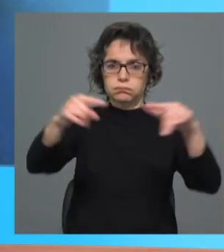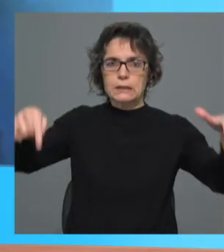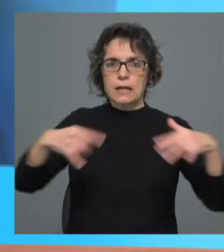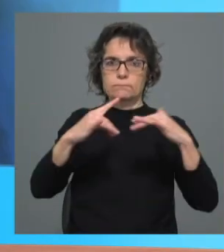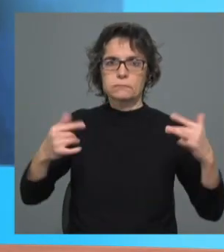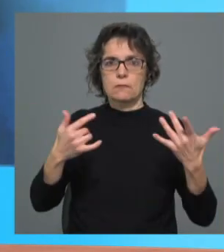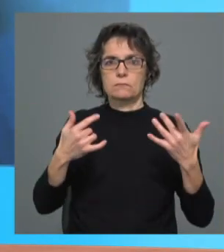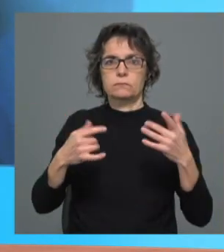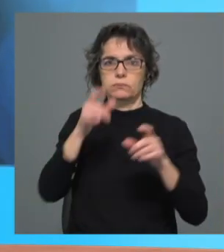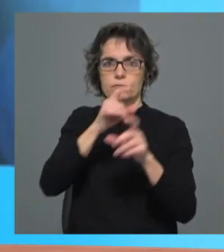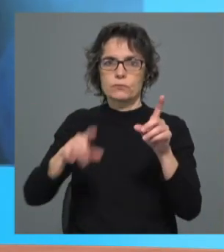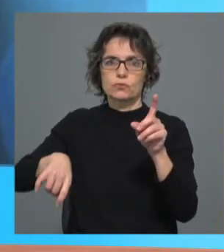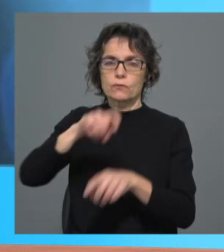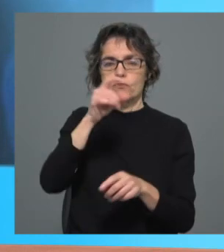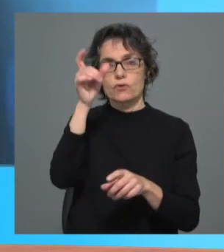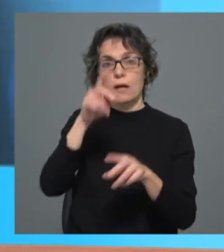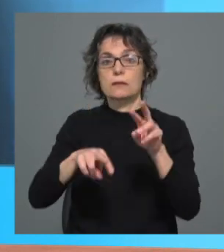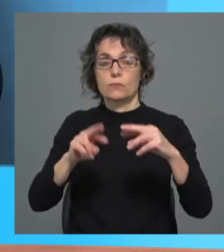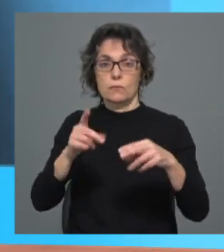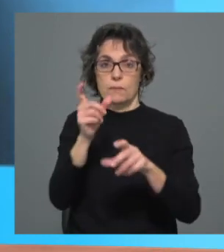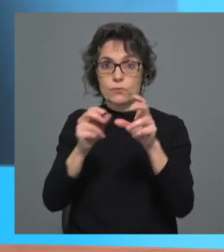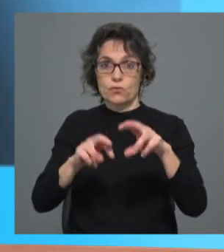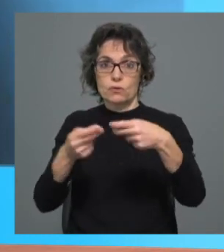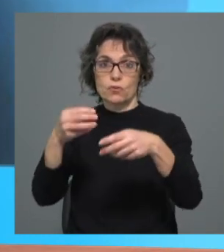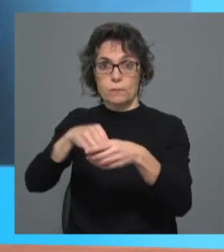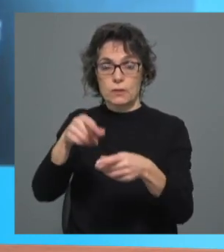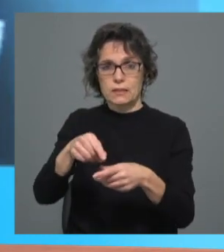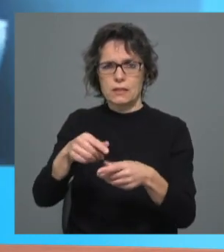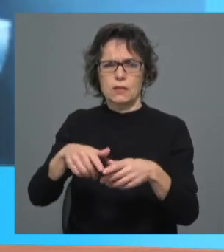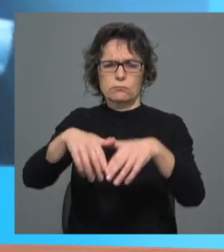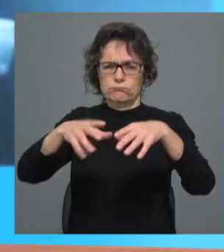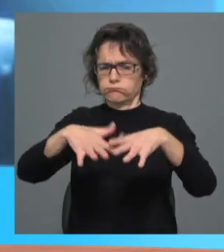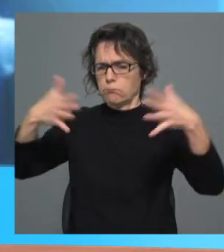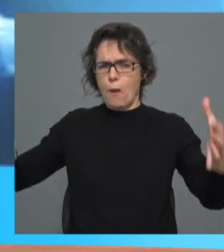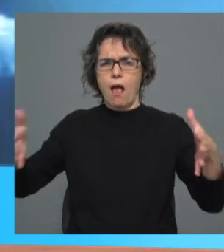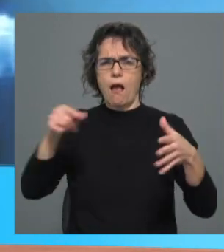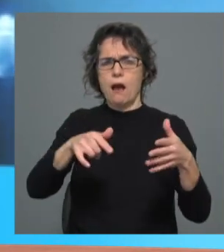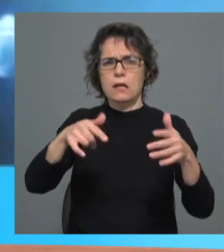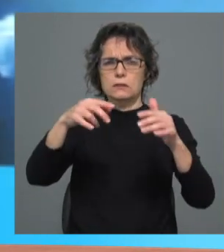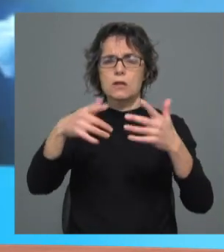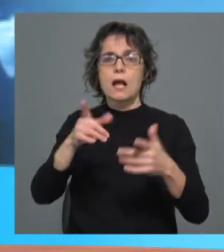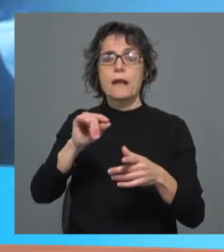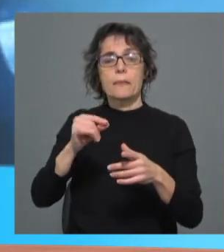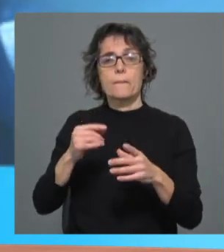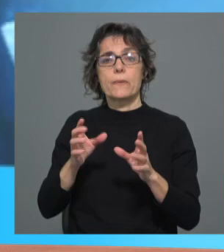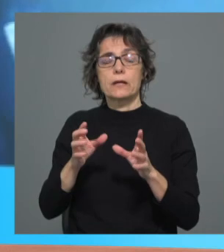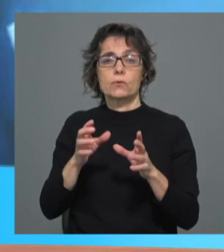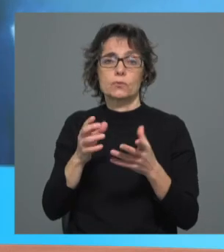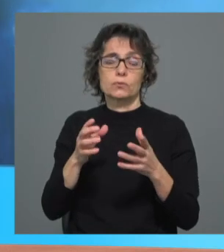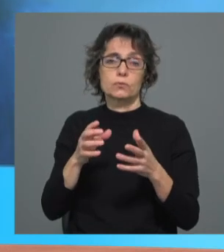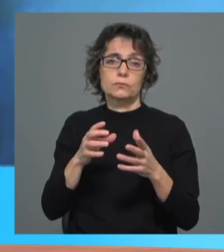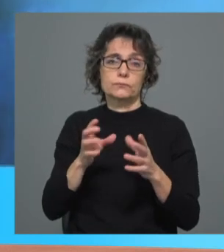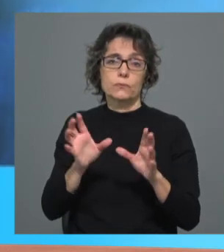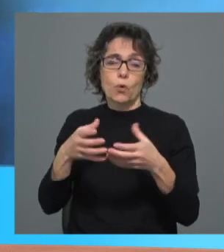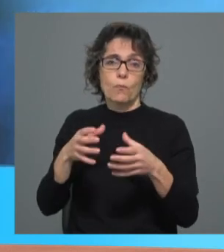portanto, de deslocados internos, enormíssimos. Os nossos colegas faziam pastoral nesses campos. Só que